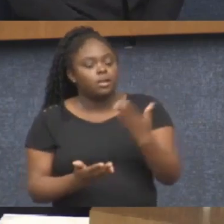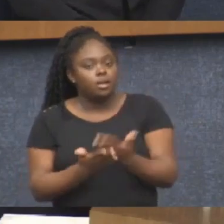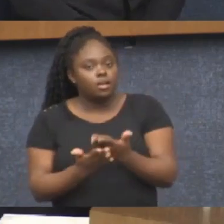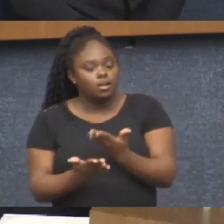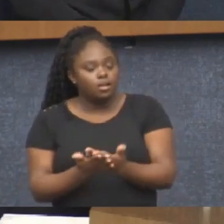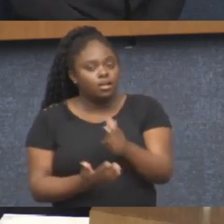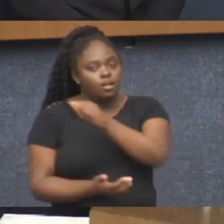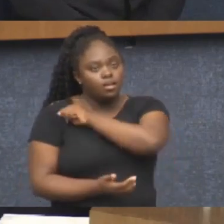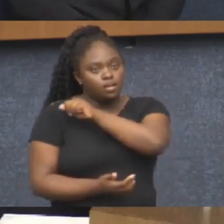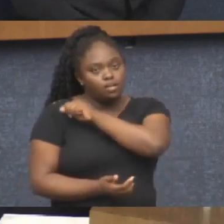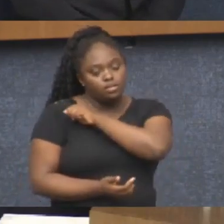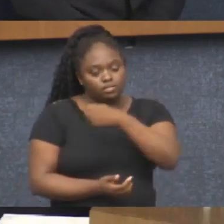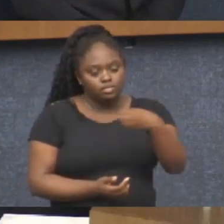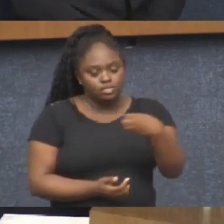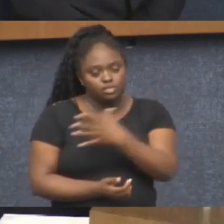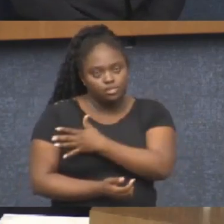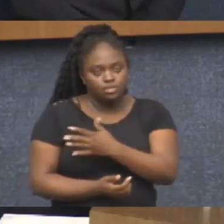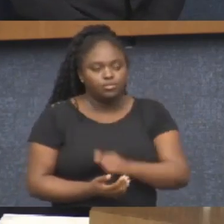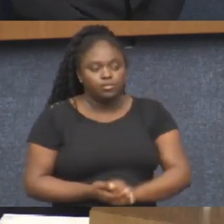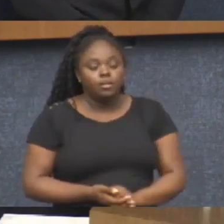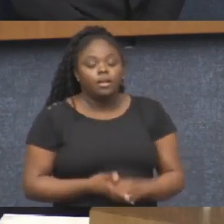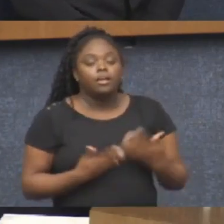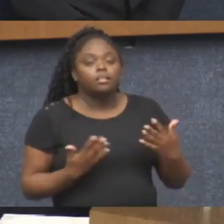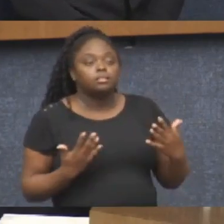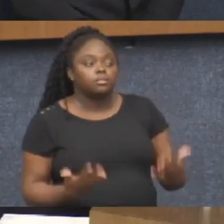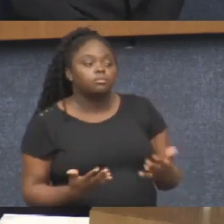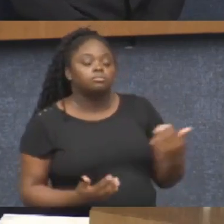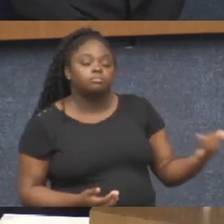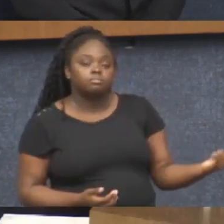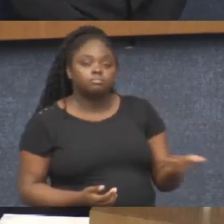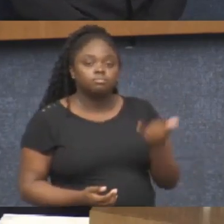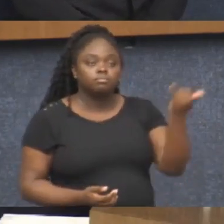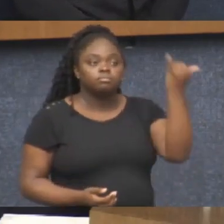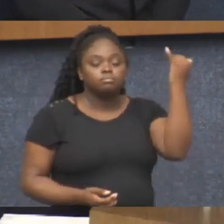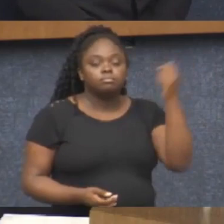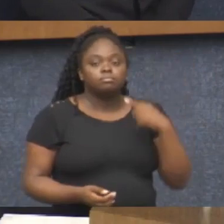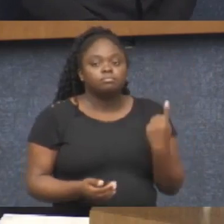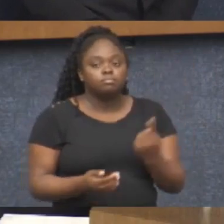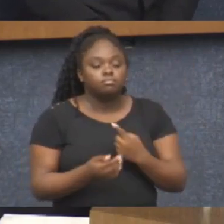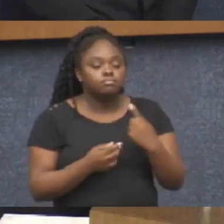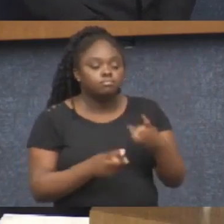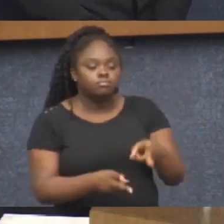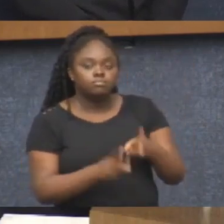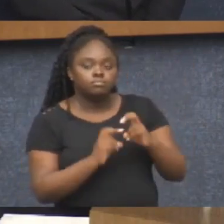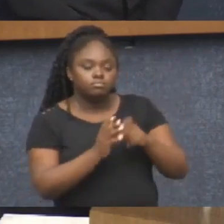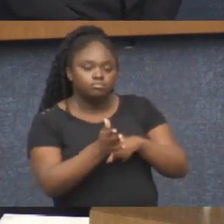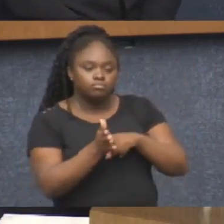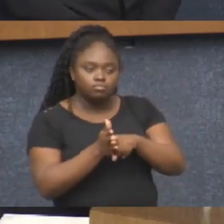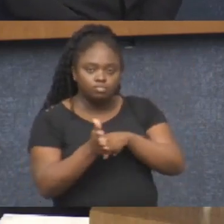geração, e é extremamente importante quando a gente vê esses dados, né, que